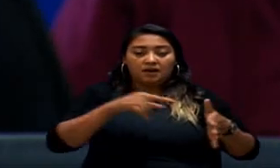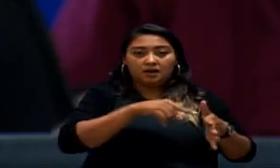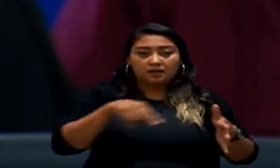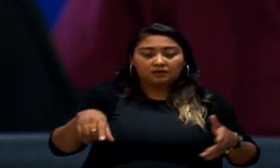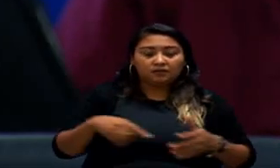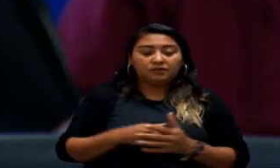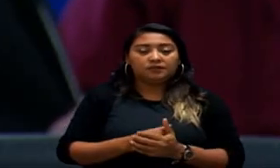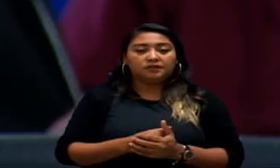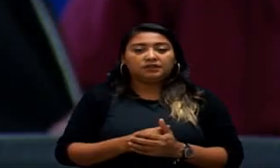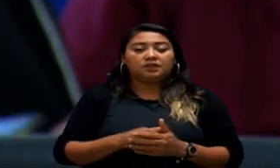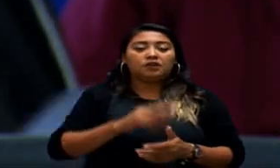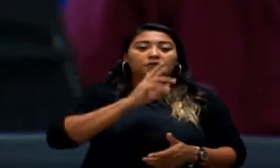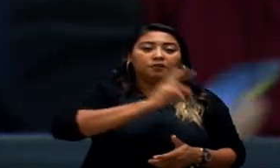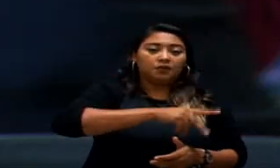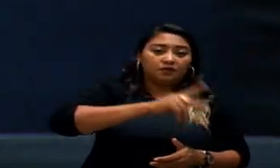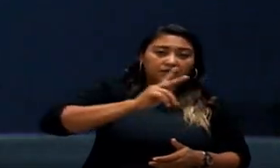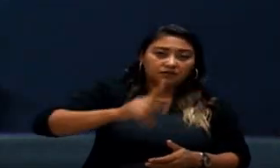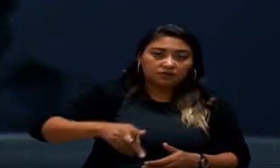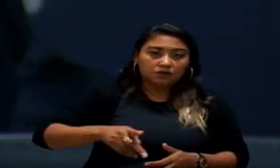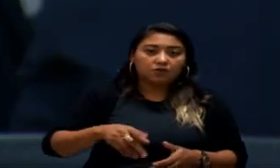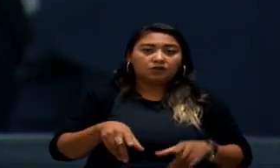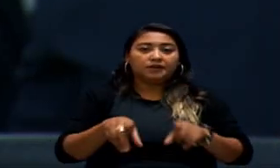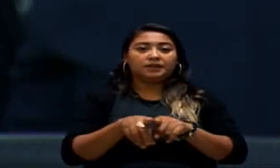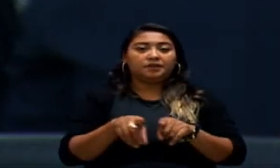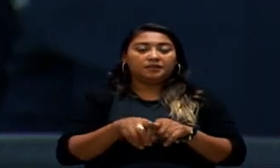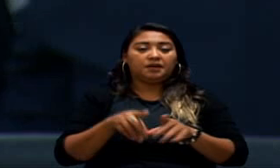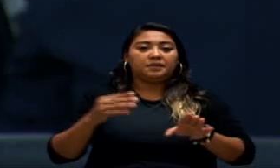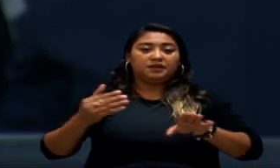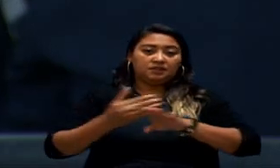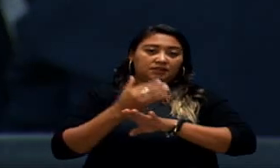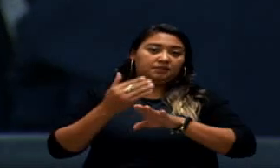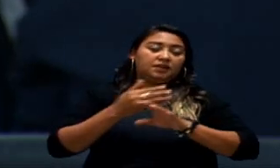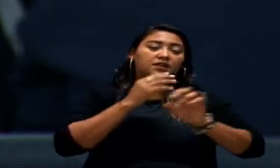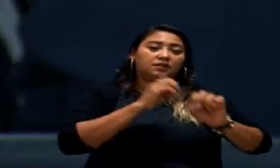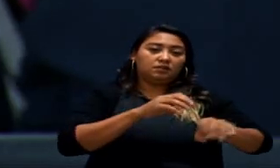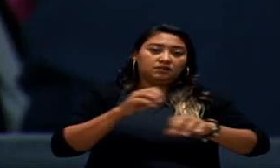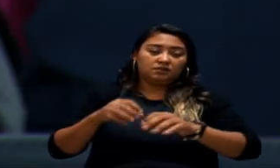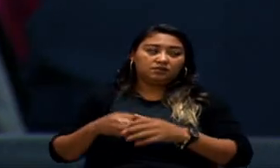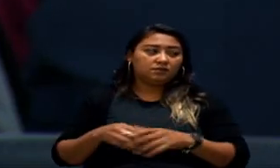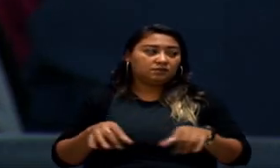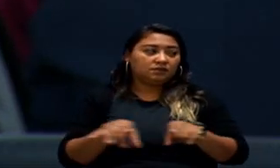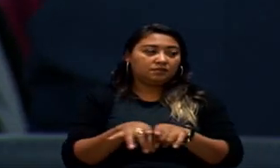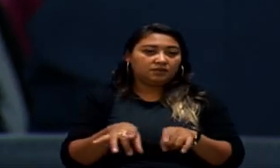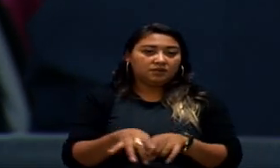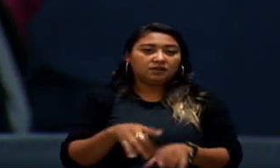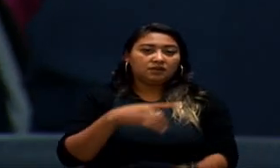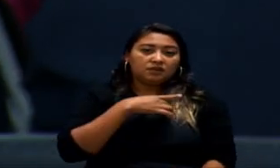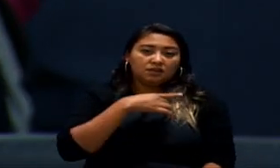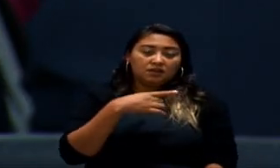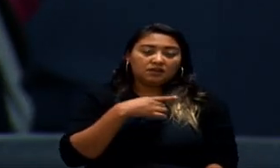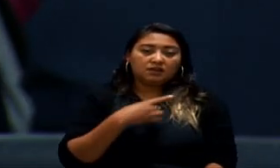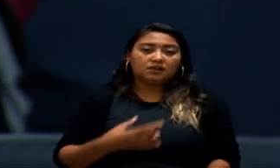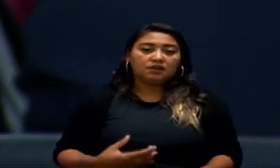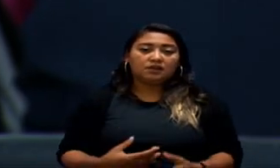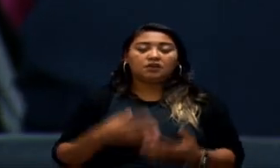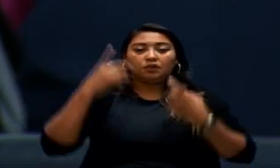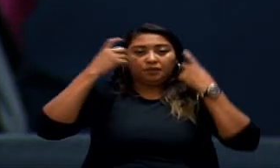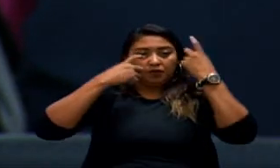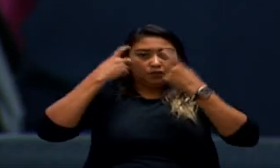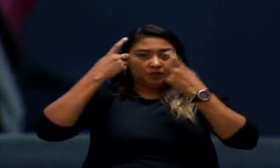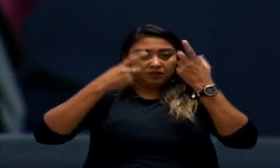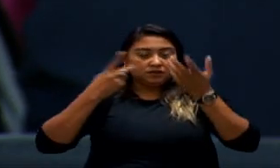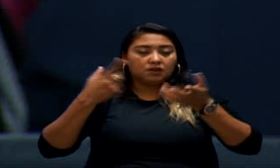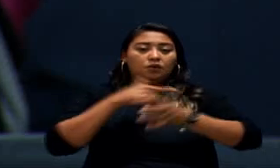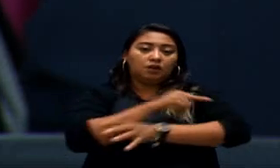enquanto professora, enquanto participe da educação também, tenho aí essa preocupação,